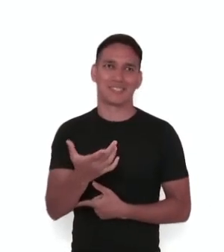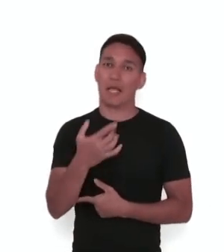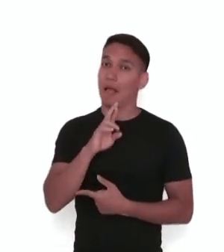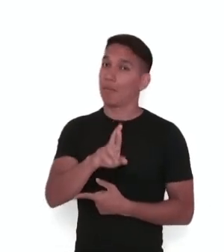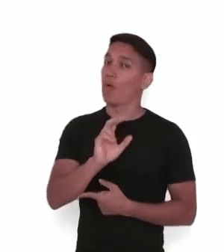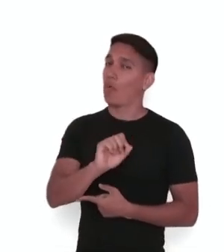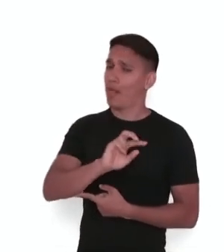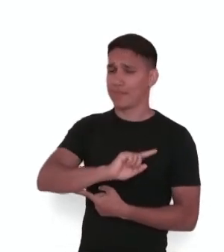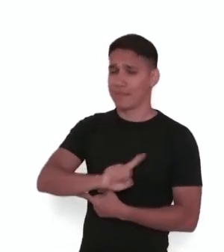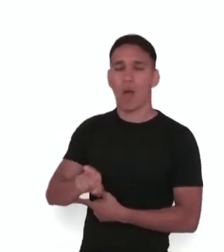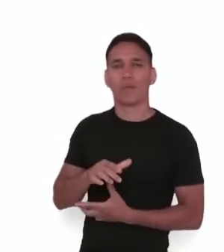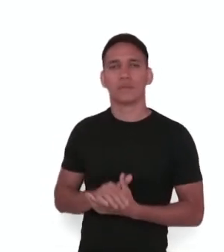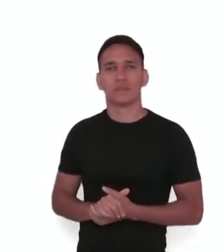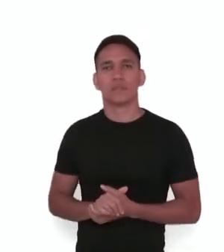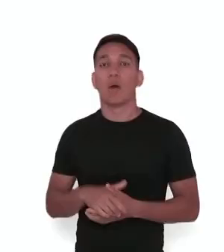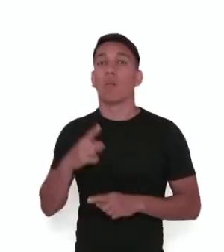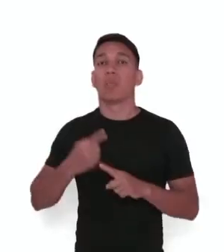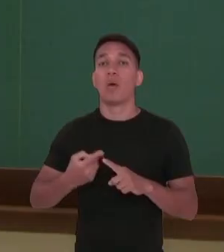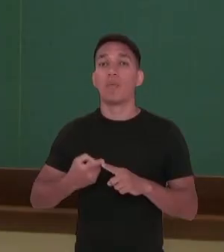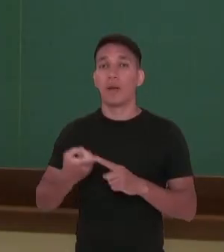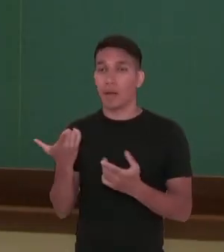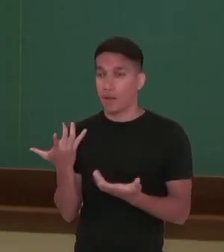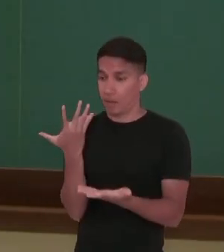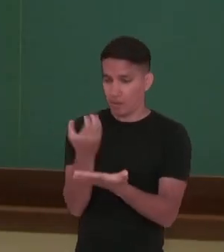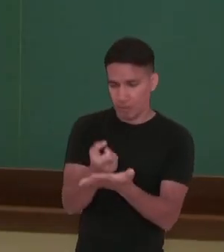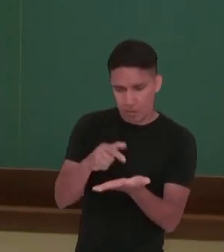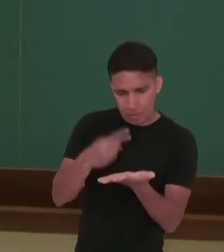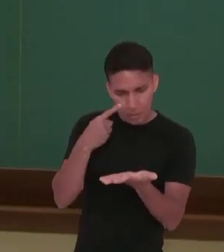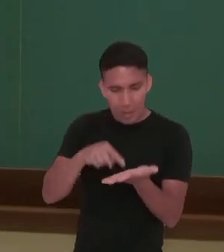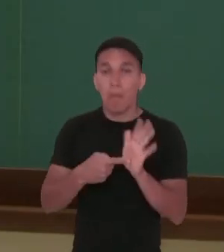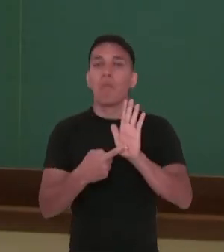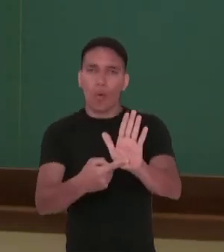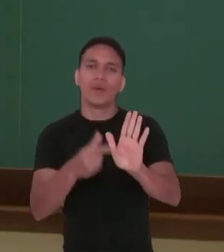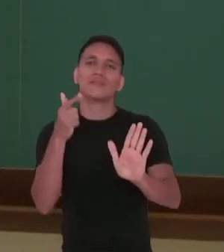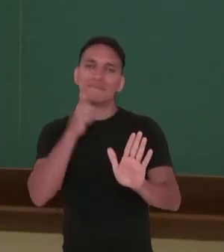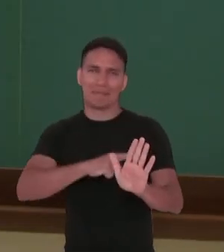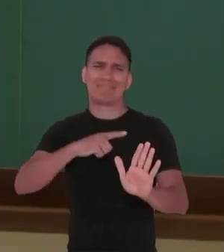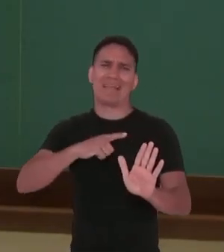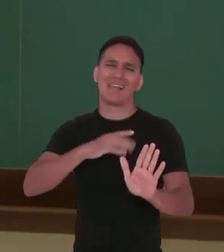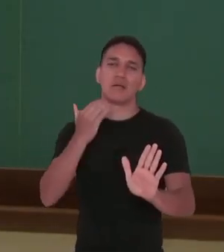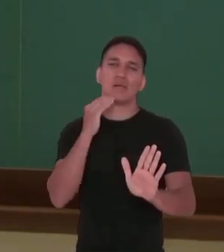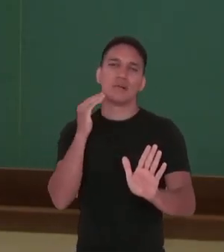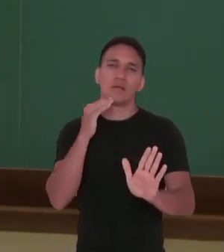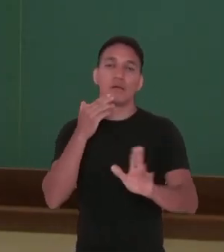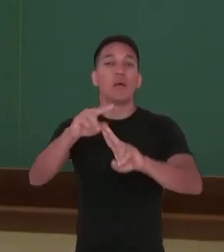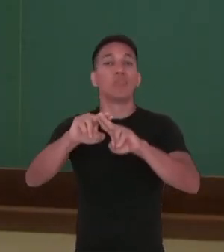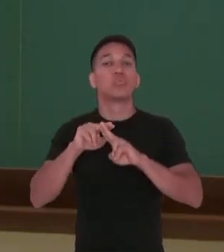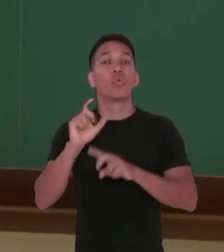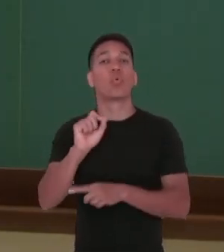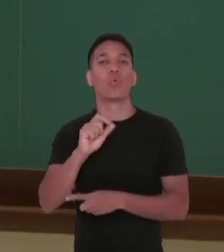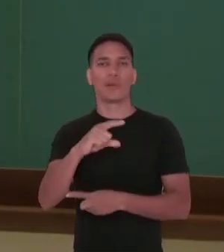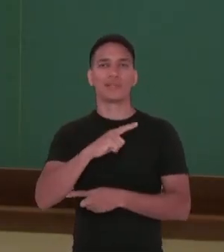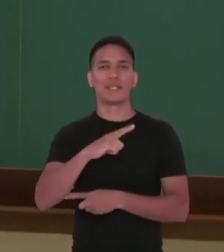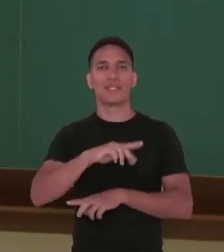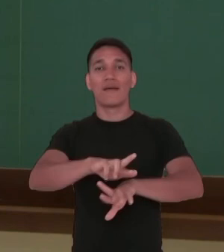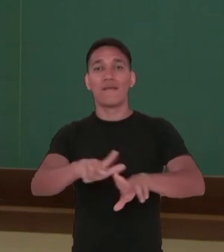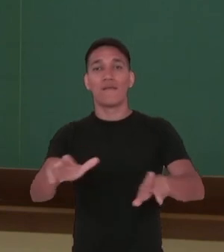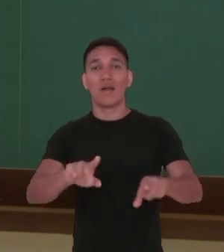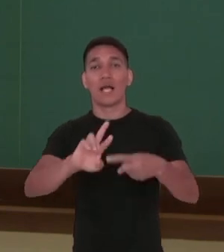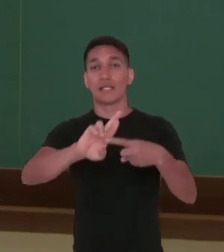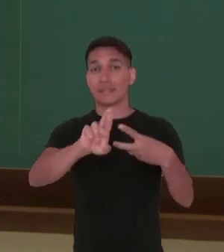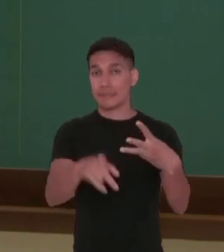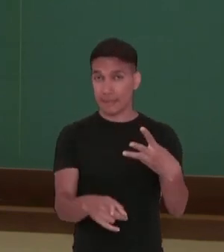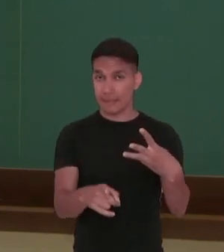As projeções apresentam grandes distorções e por isso, né, que nós temos aí os 3 tipos